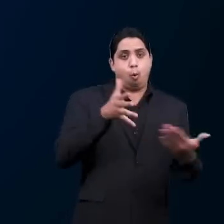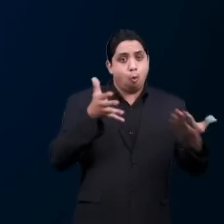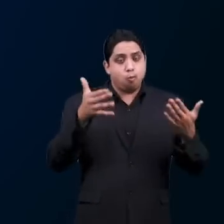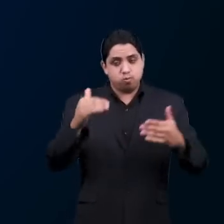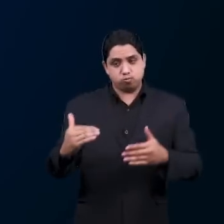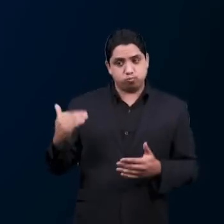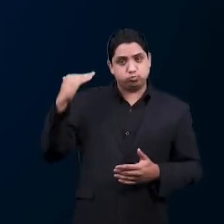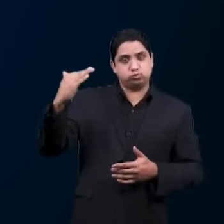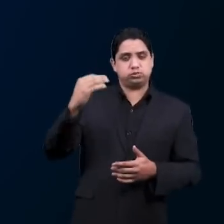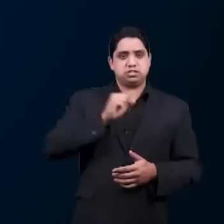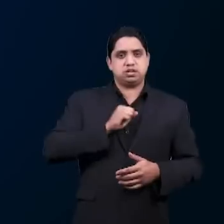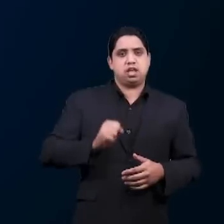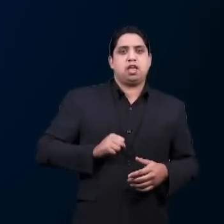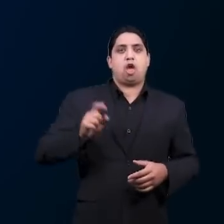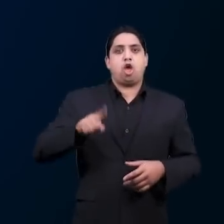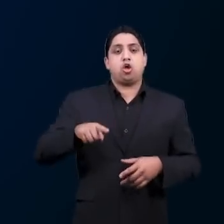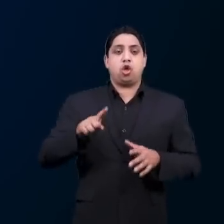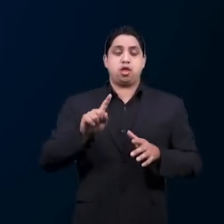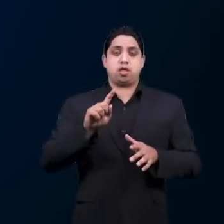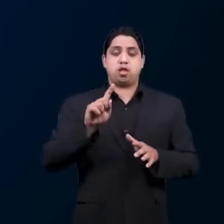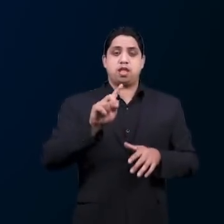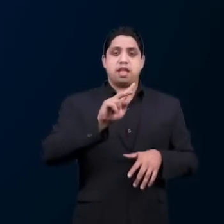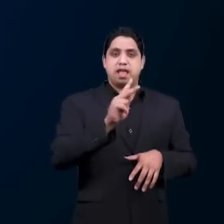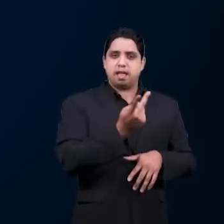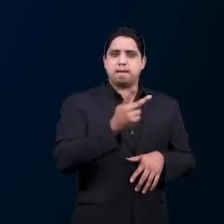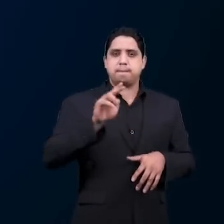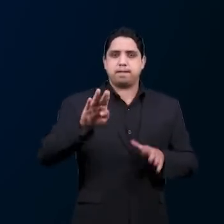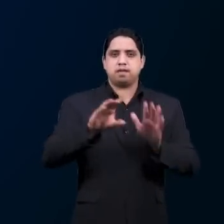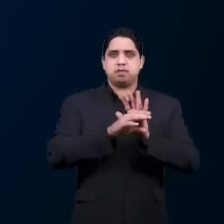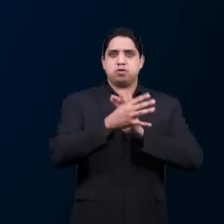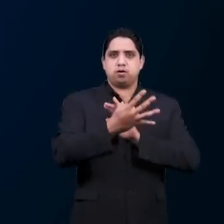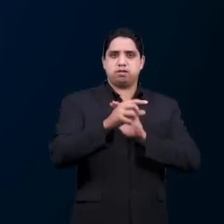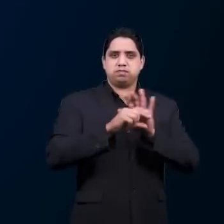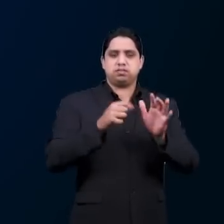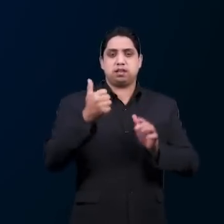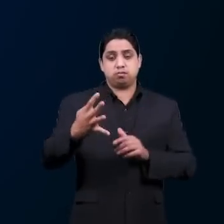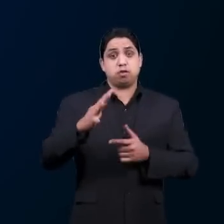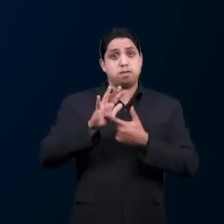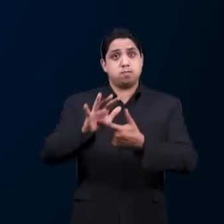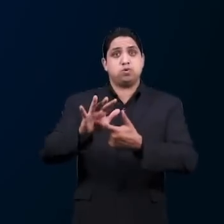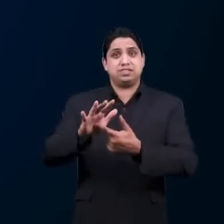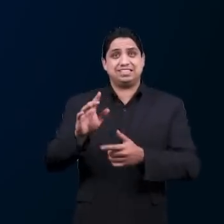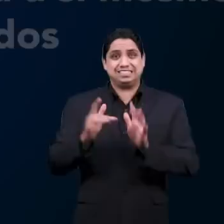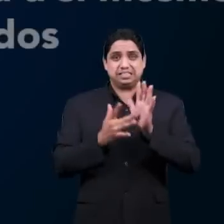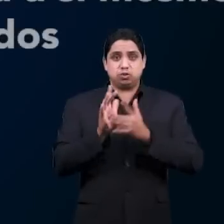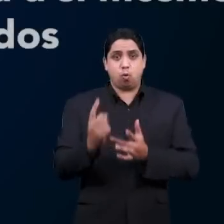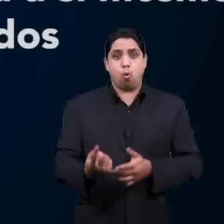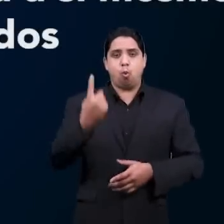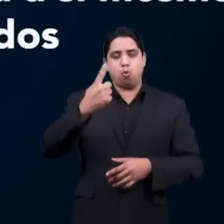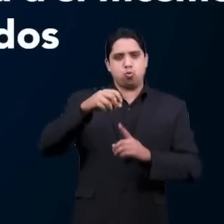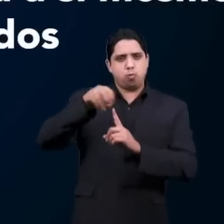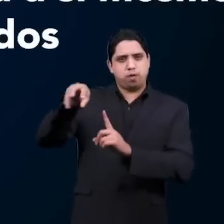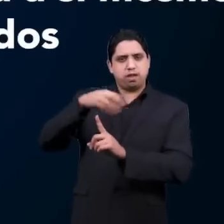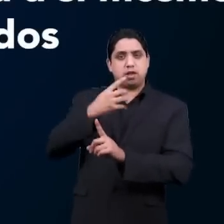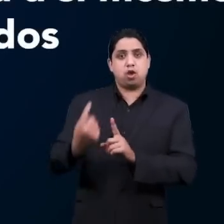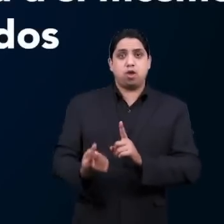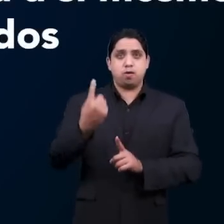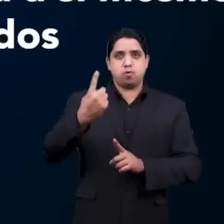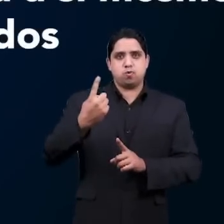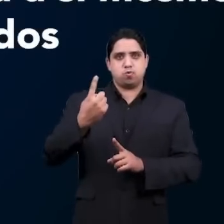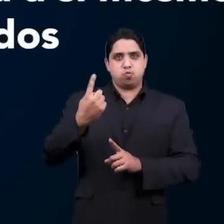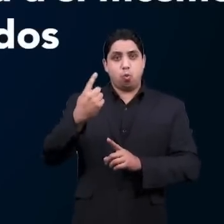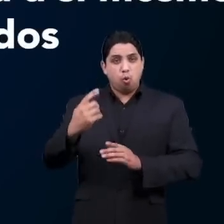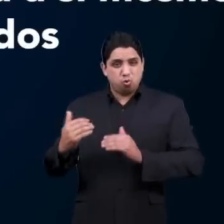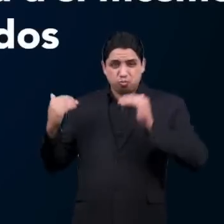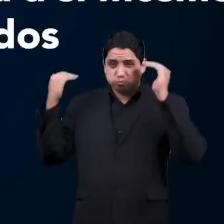que temos um grande sumo sacerdote, Jesus, Filho de Deus, e único mediador, porque há um só